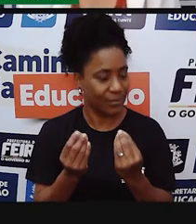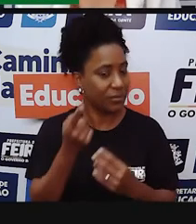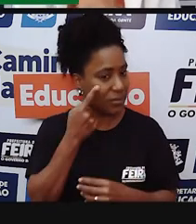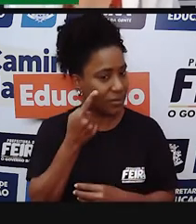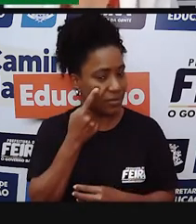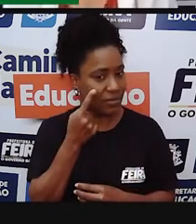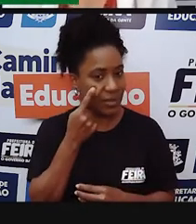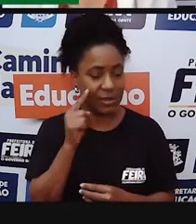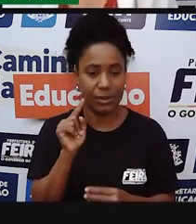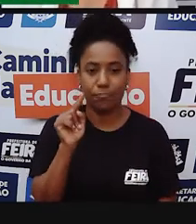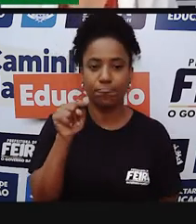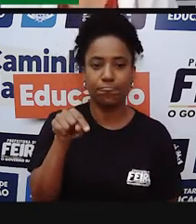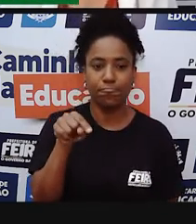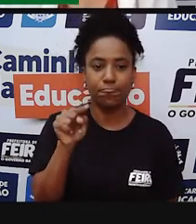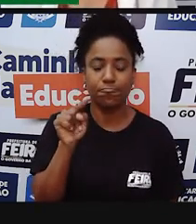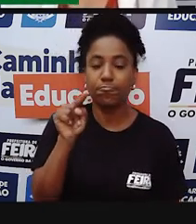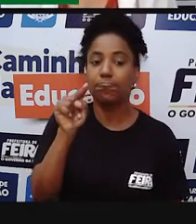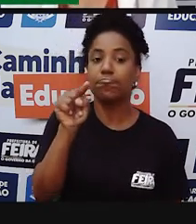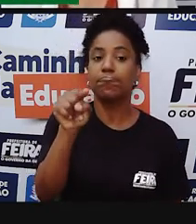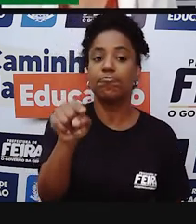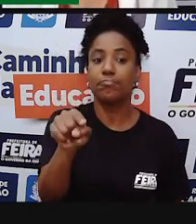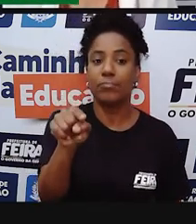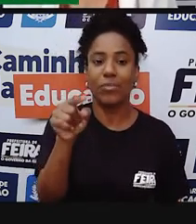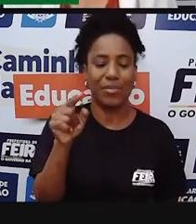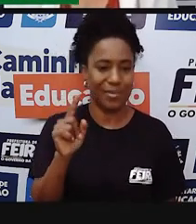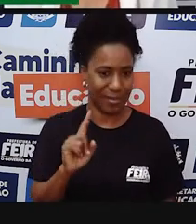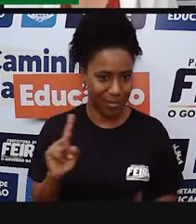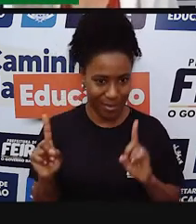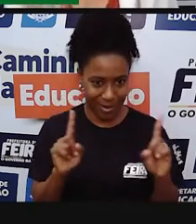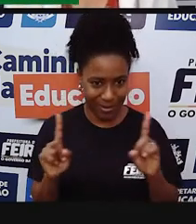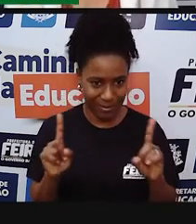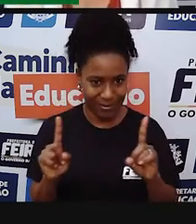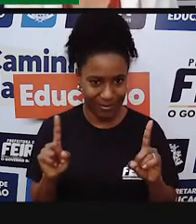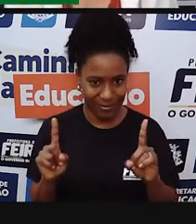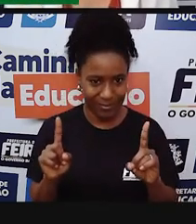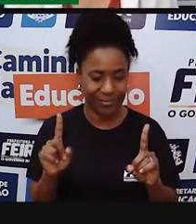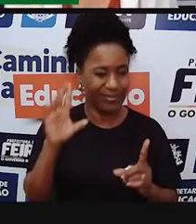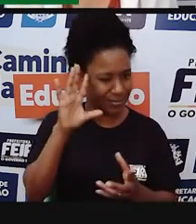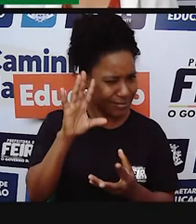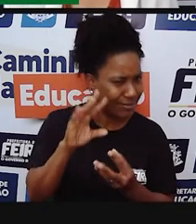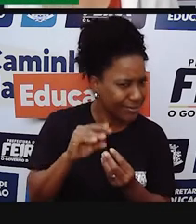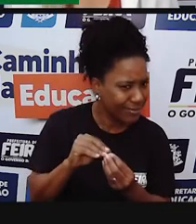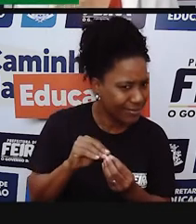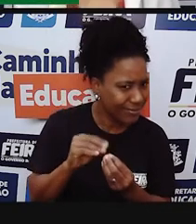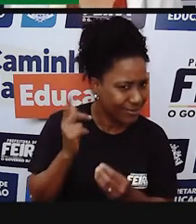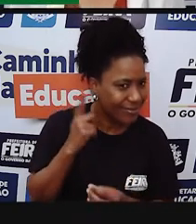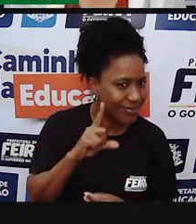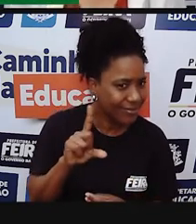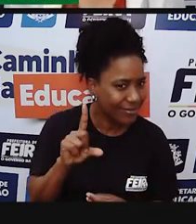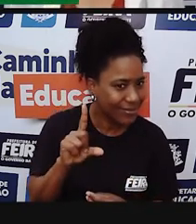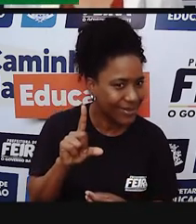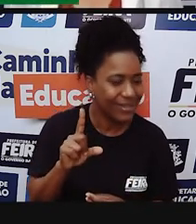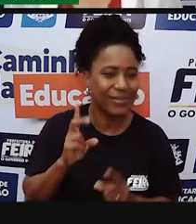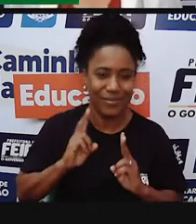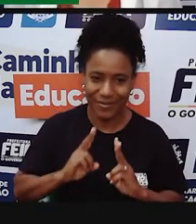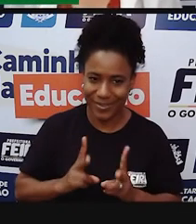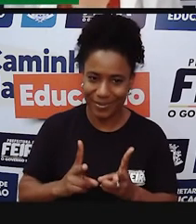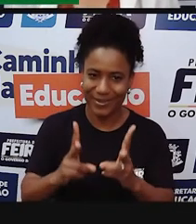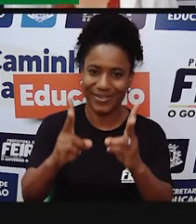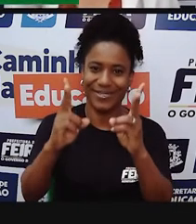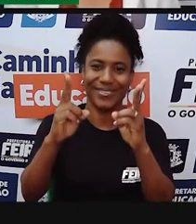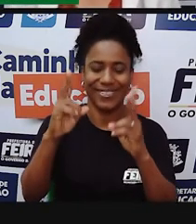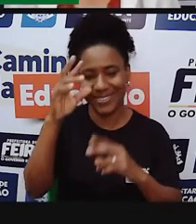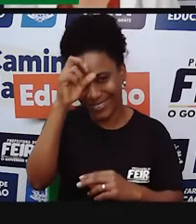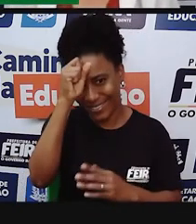estar perto é longe de você ok Deu para entender let's go vamos seguir